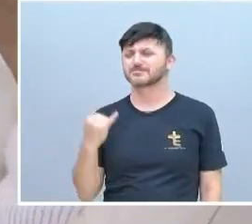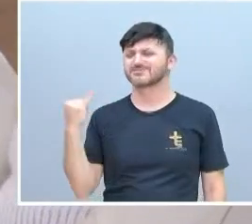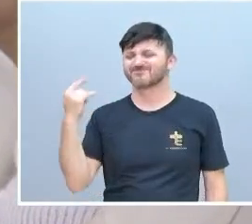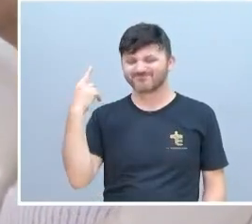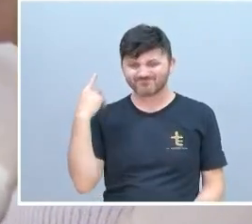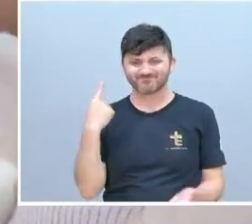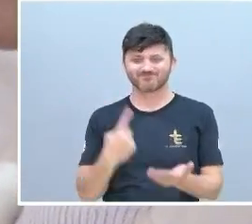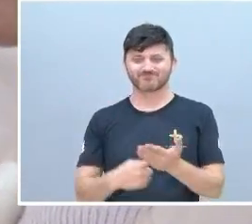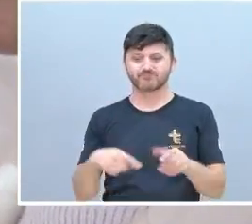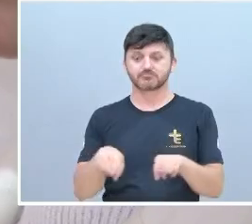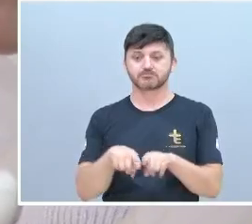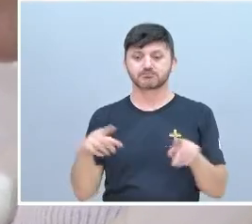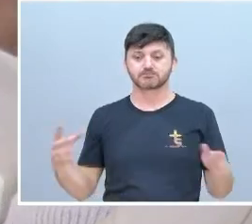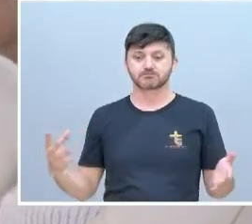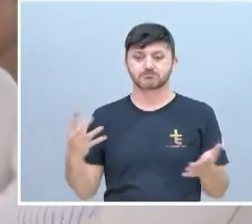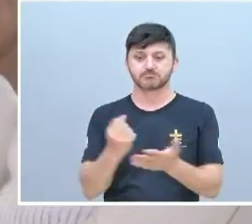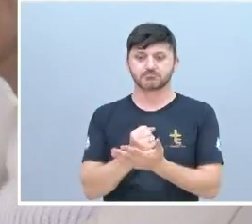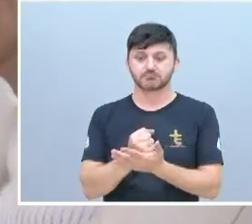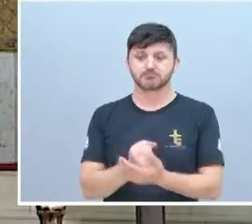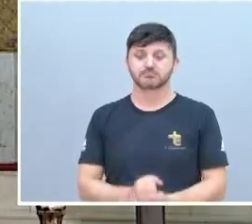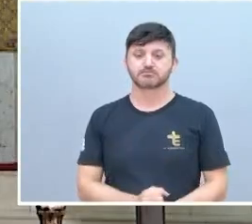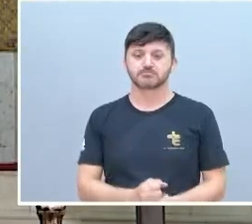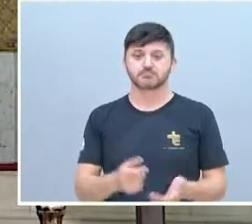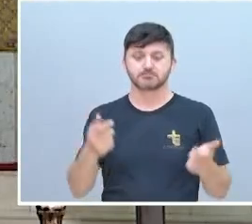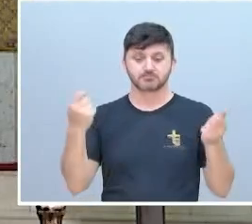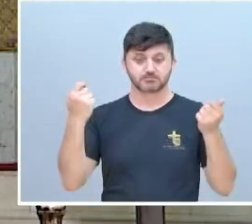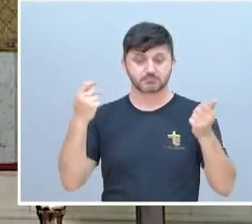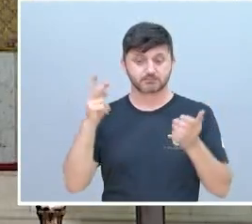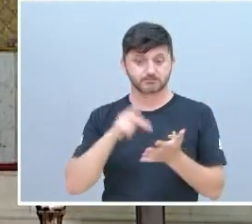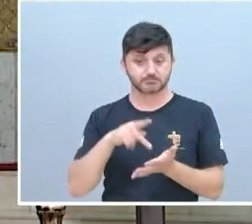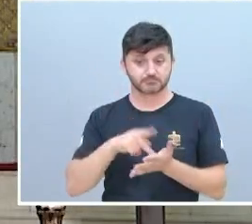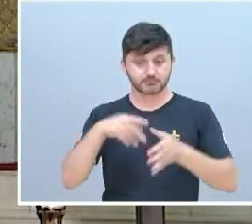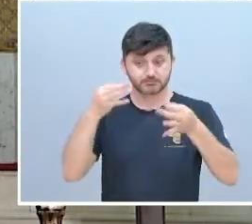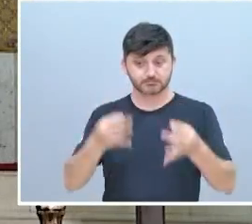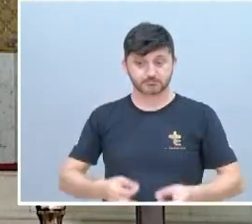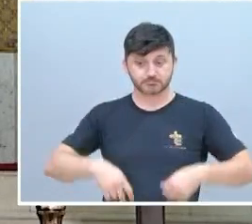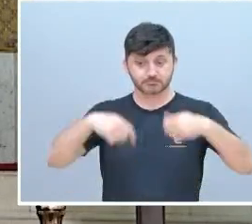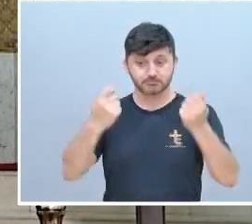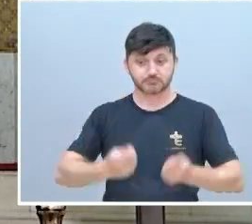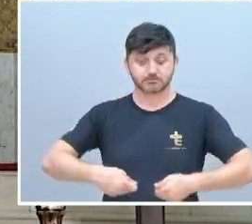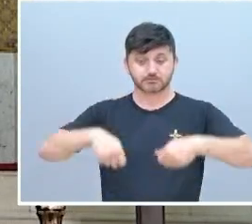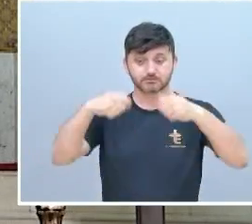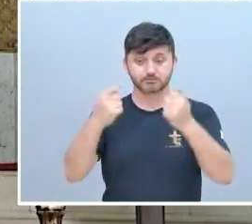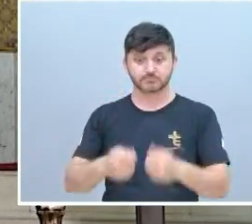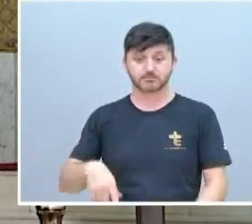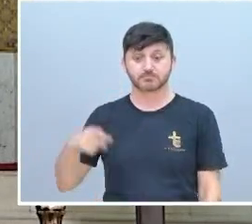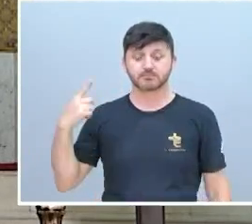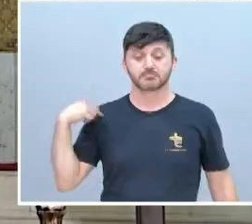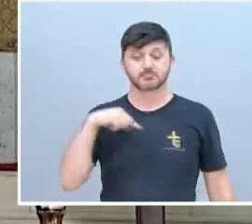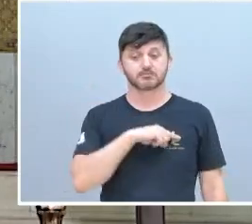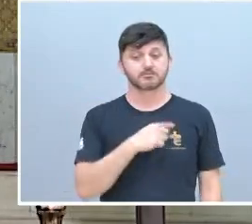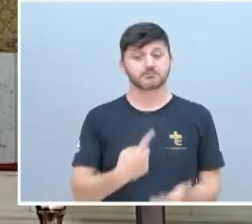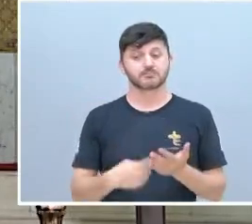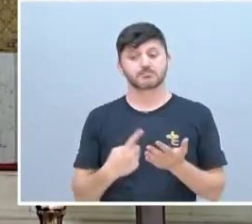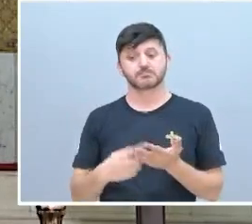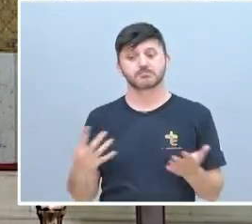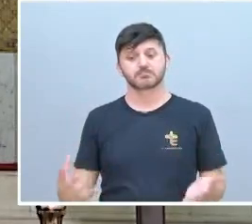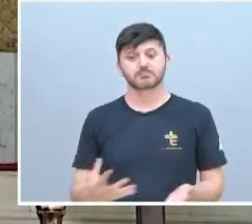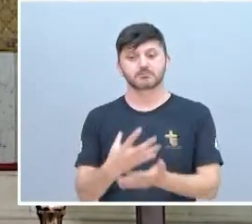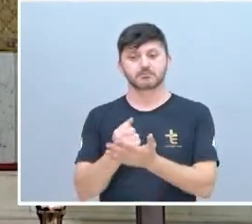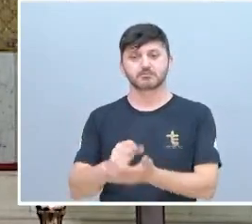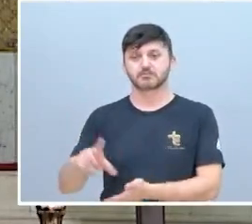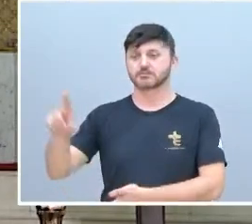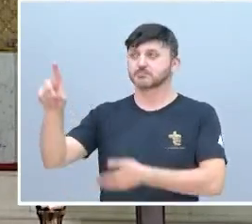nosso dever e nossa salvação. Na verdade é justo e necessário. É nosso